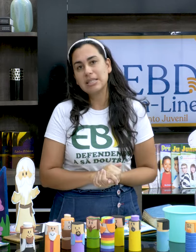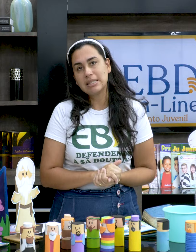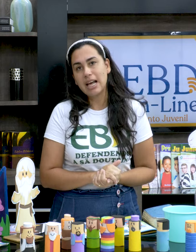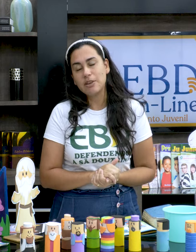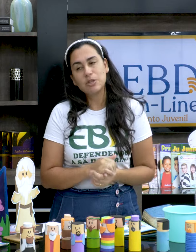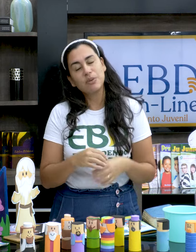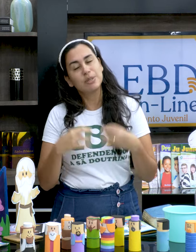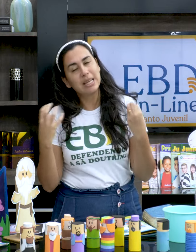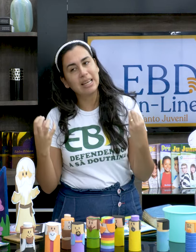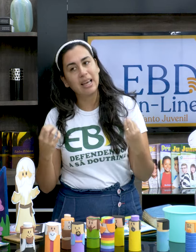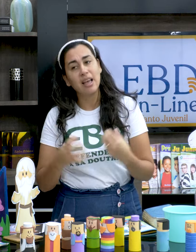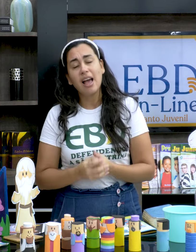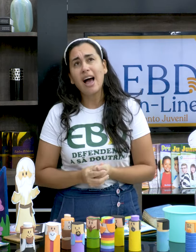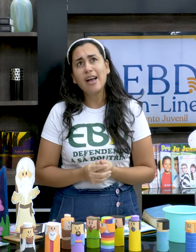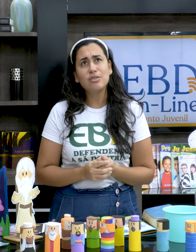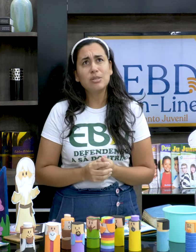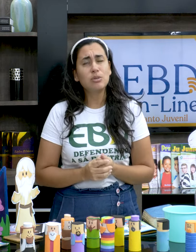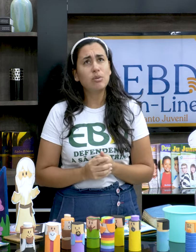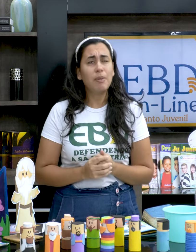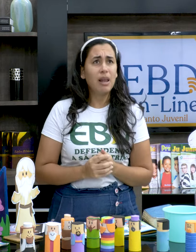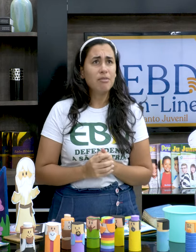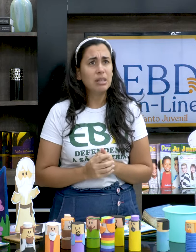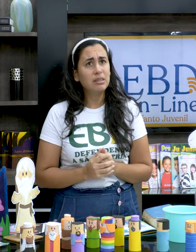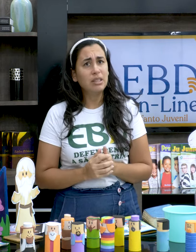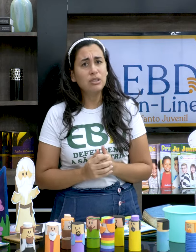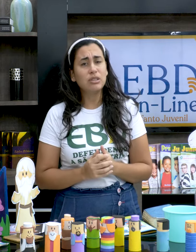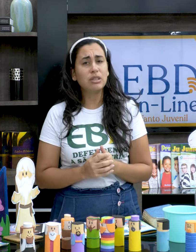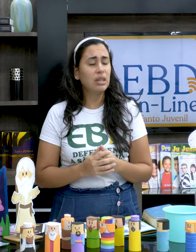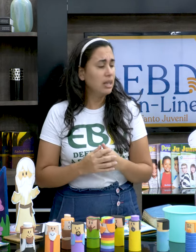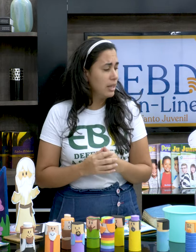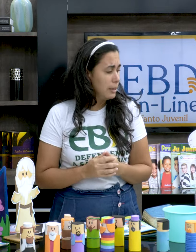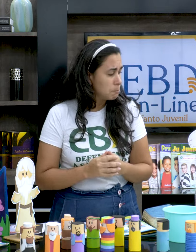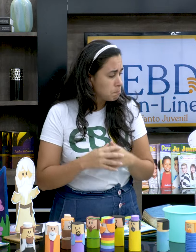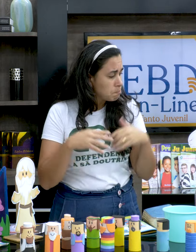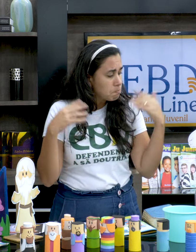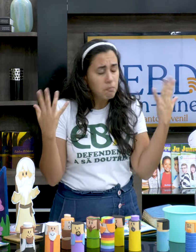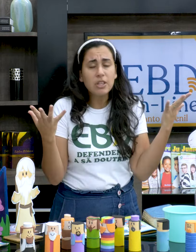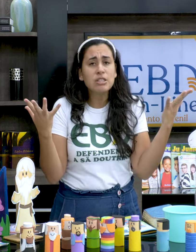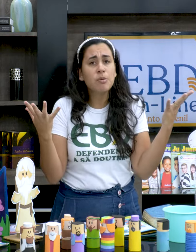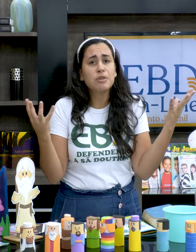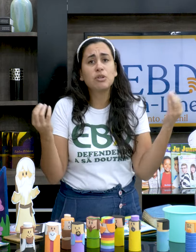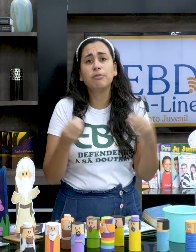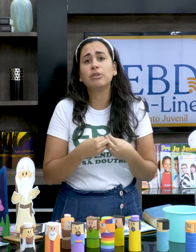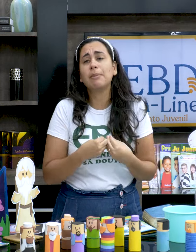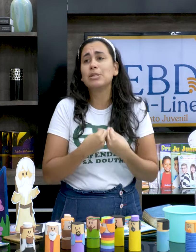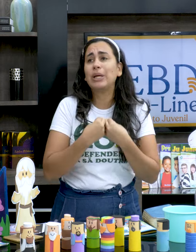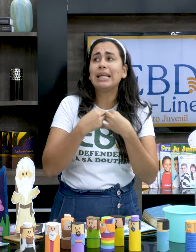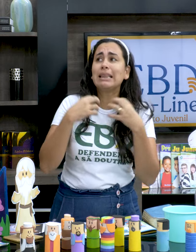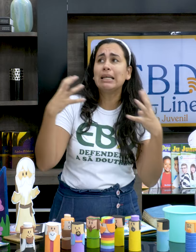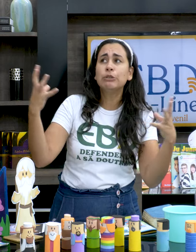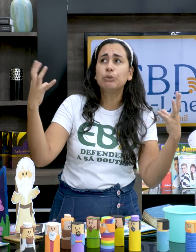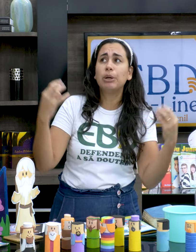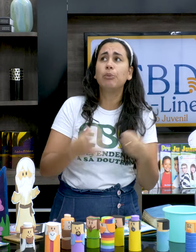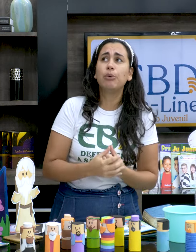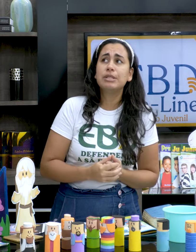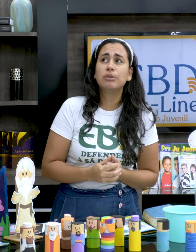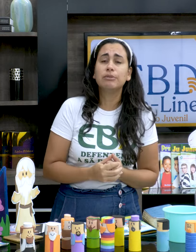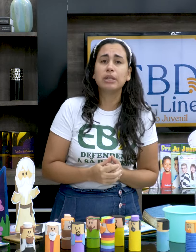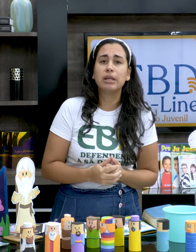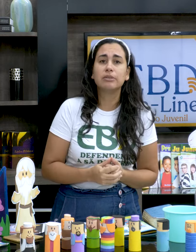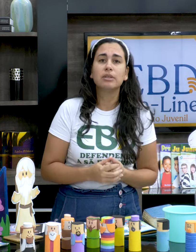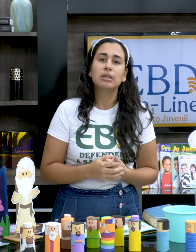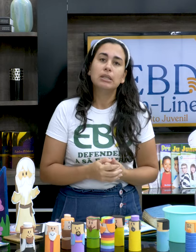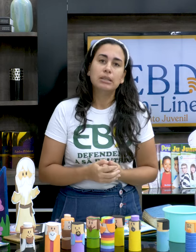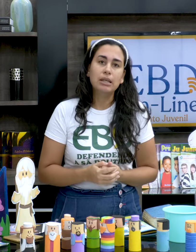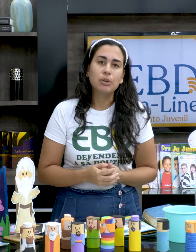que é desnecessário, mas que você quer. Ai, Jesus, a tua palavra diz que se eu vou apaixonar, não faltará. Mas eu queria tanto tal coisa e eu